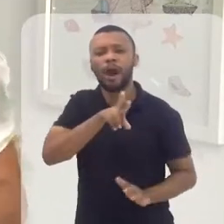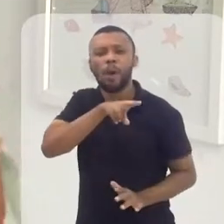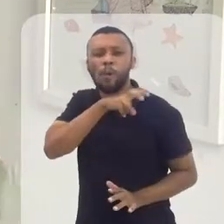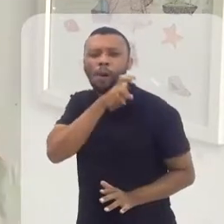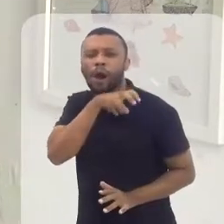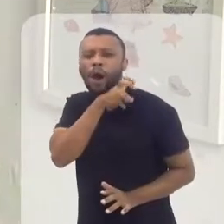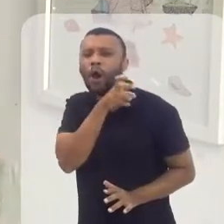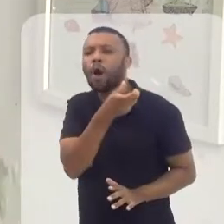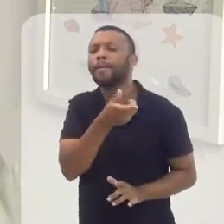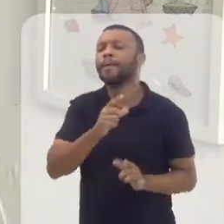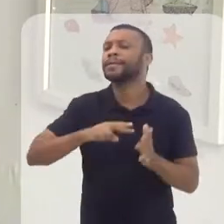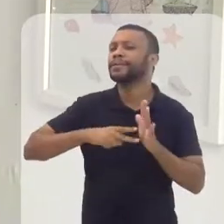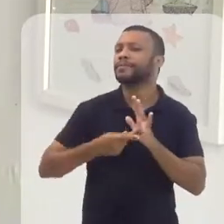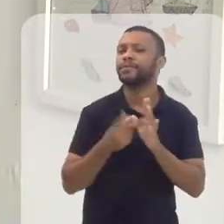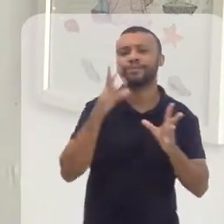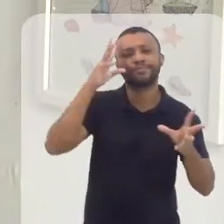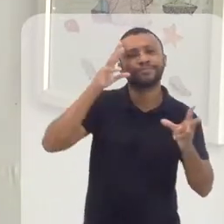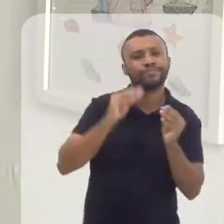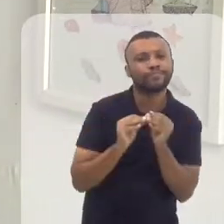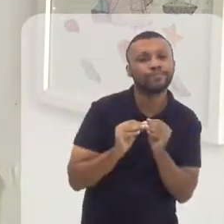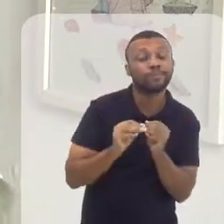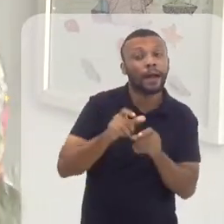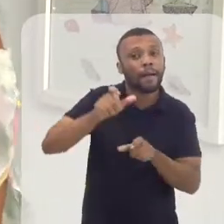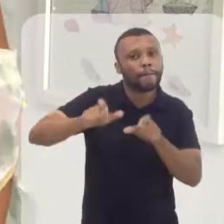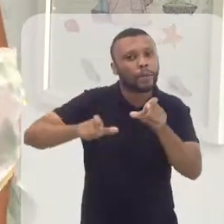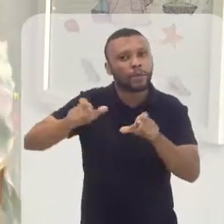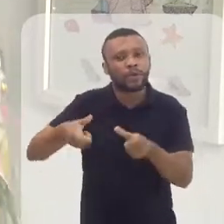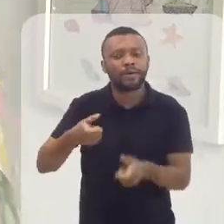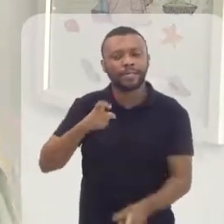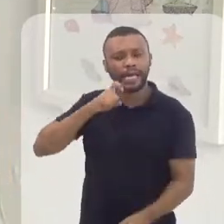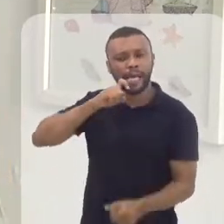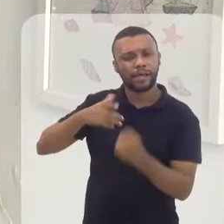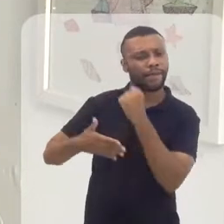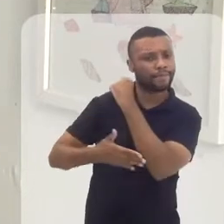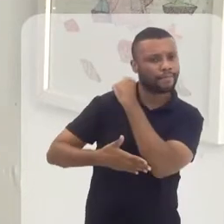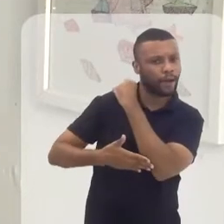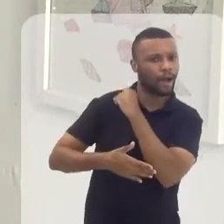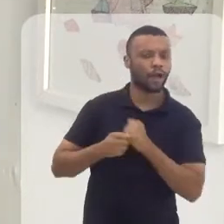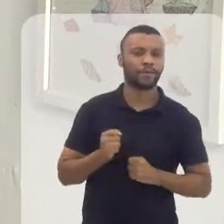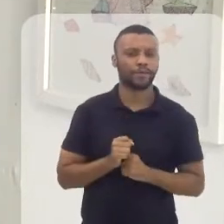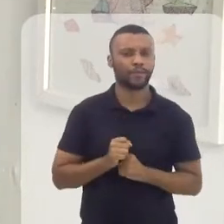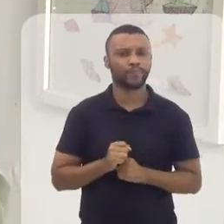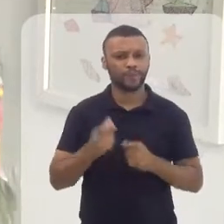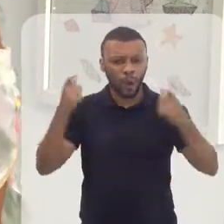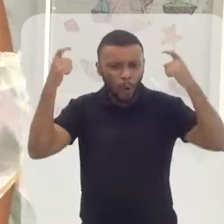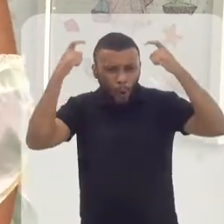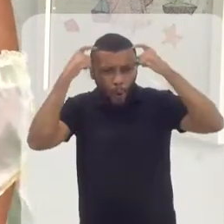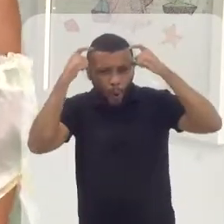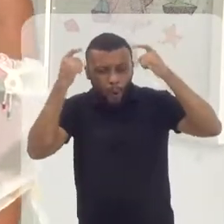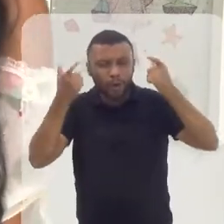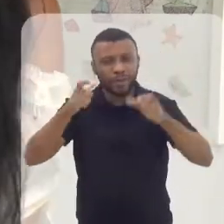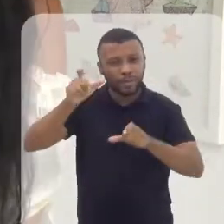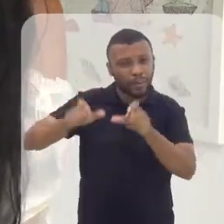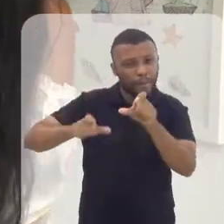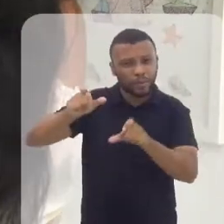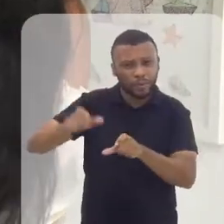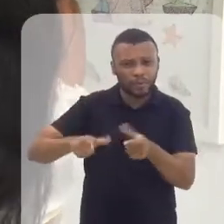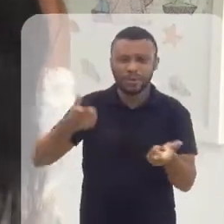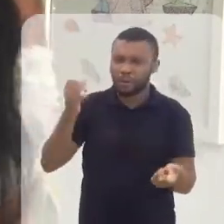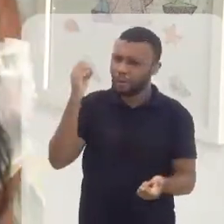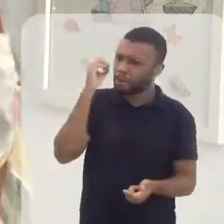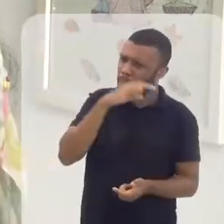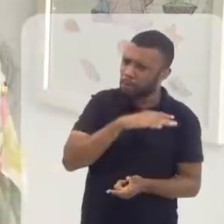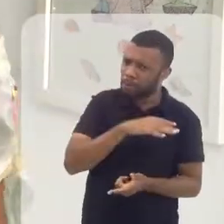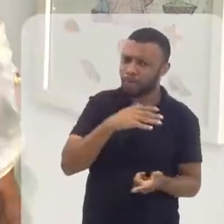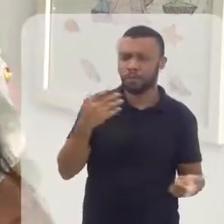são. O que é uma cobra? Pessoas venenosas. O que é um urso? Olho grande, inveja, falsidade. O que é a raposa? Armadilha,